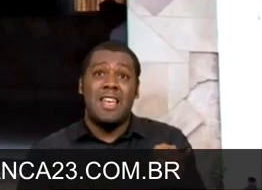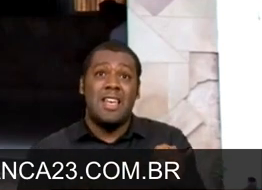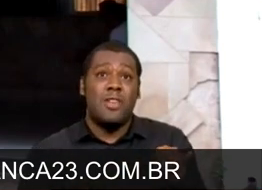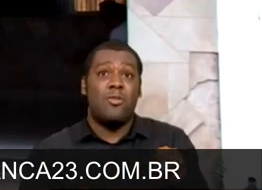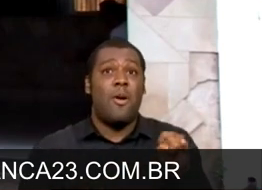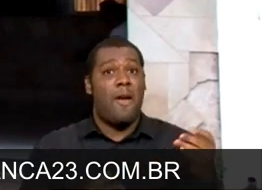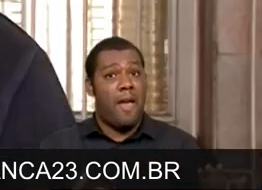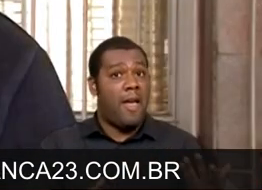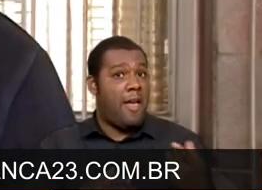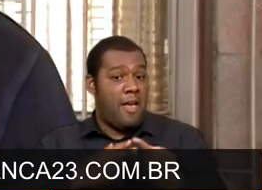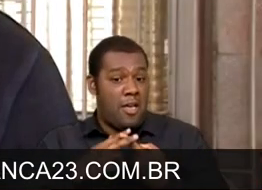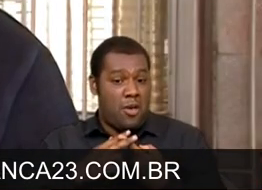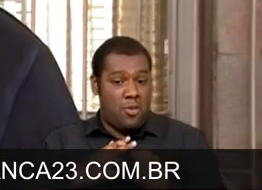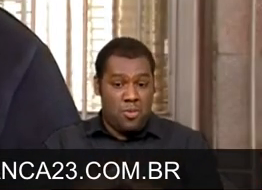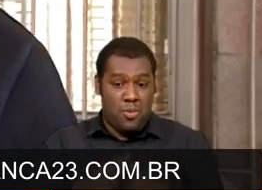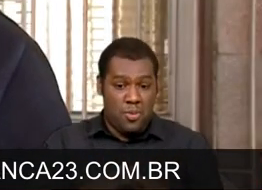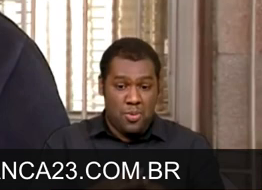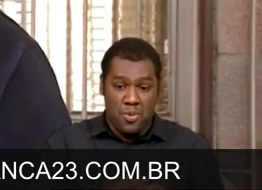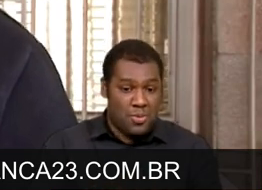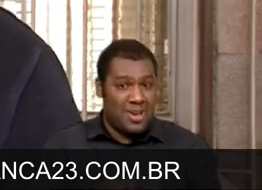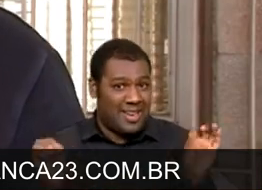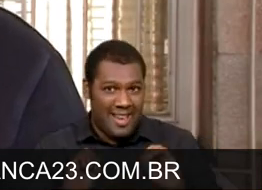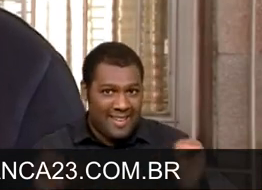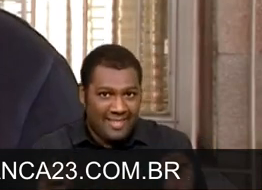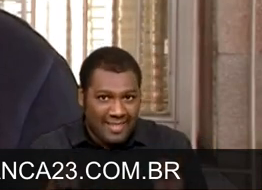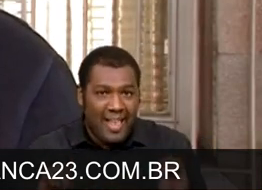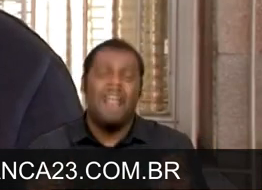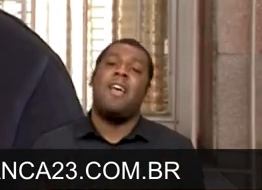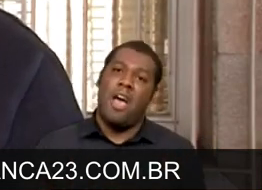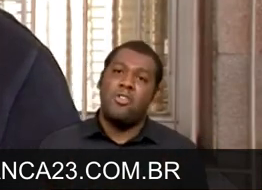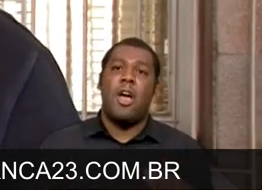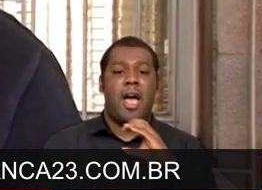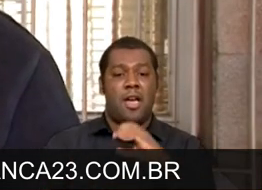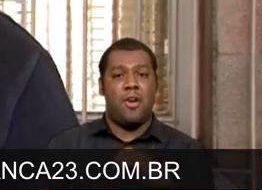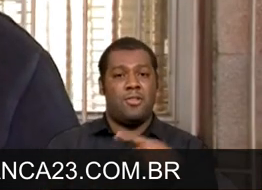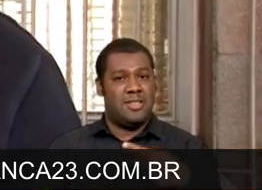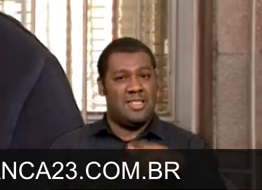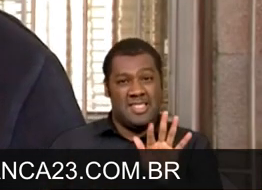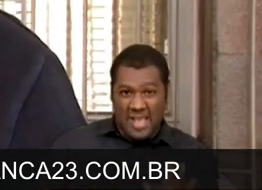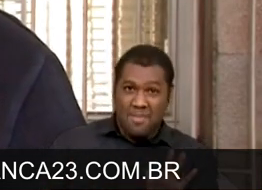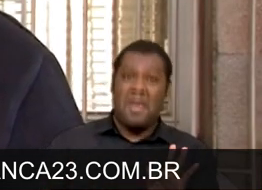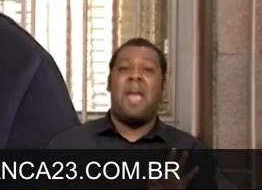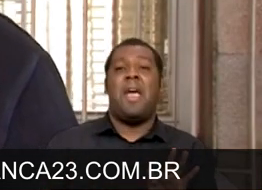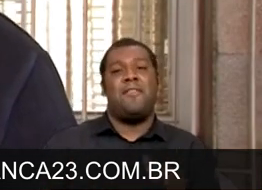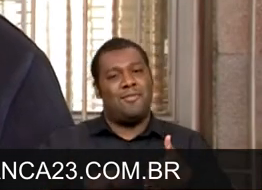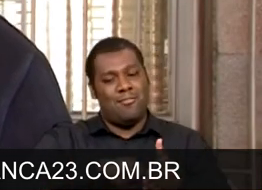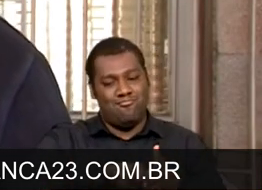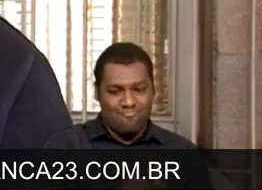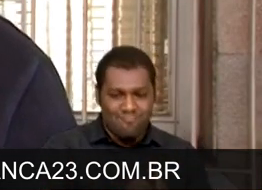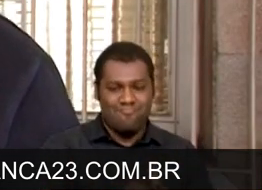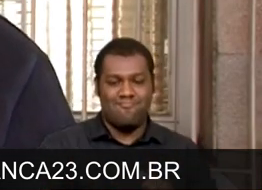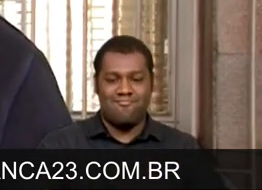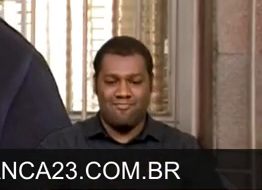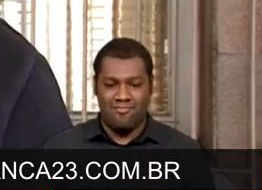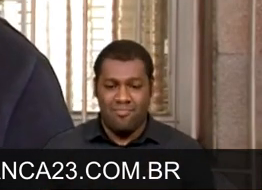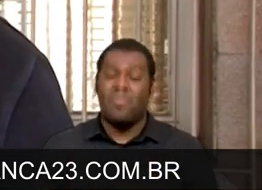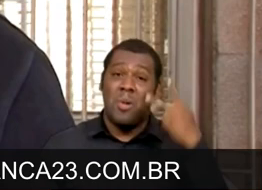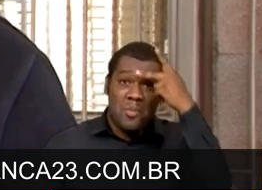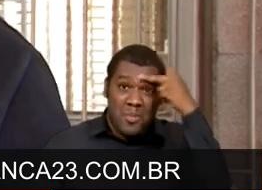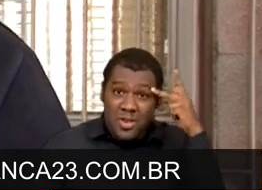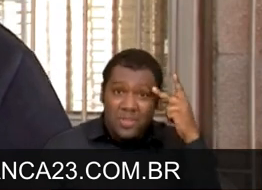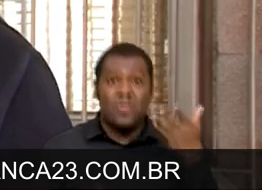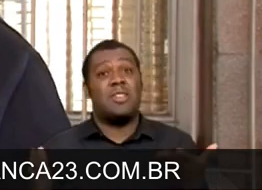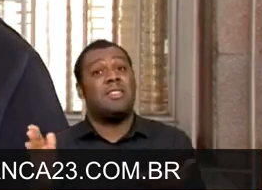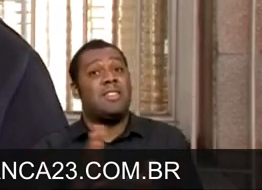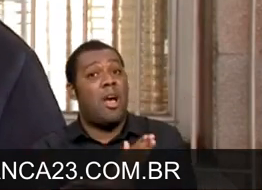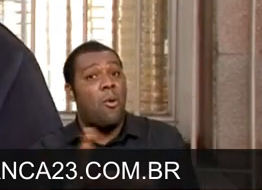CPF bloqueado. A pessoa, além de não poder votar, ela pode ter problema para renovar o passaporte, para obter empréstimos em